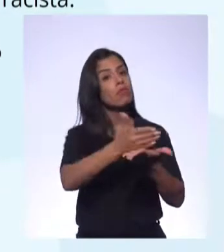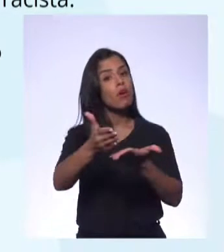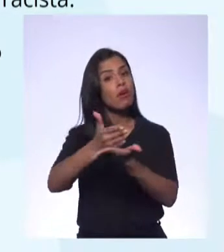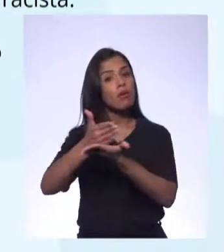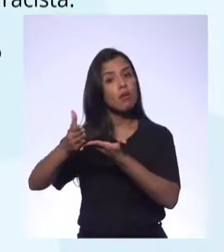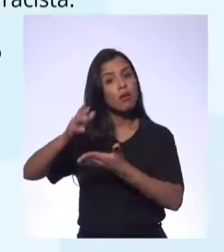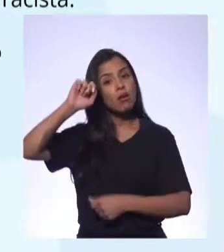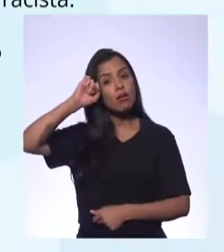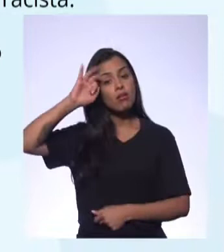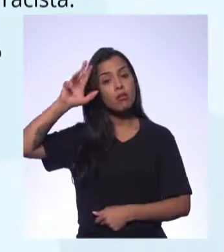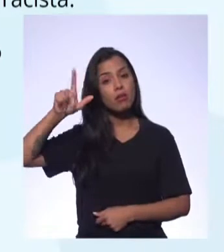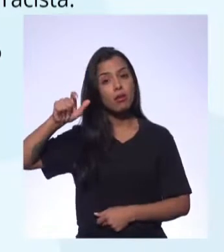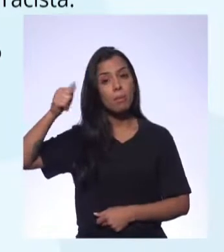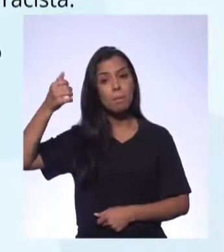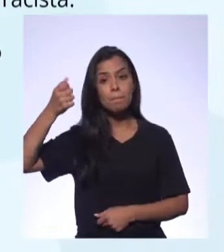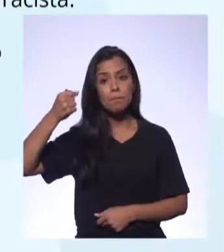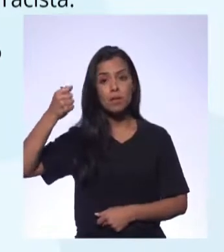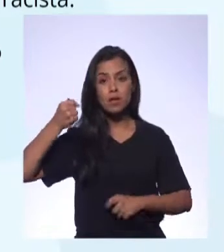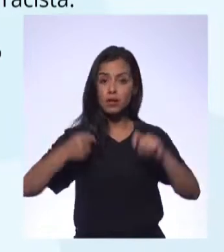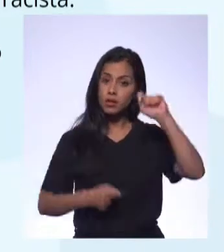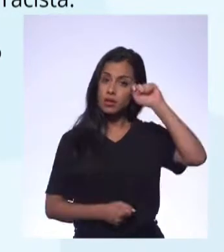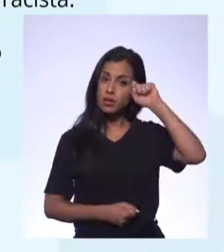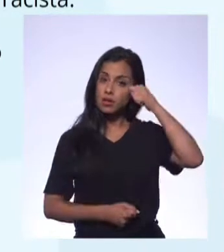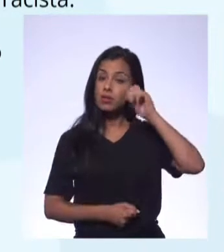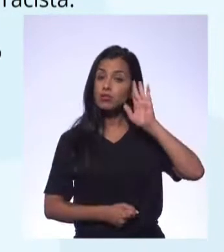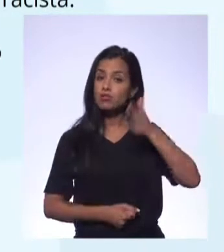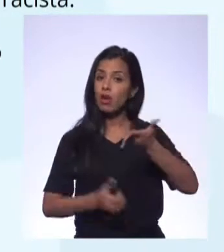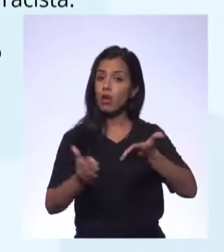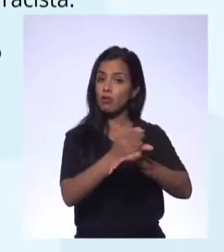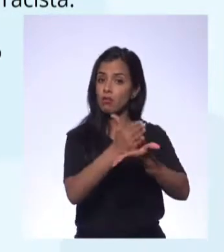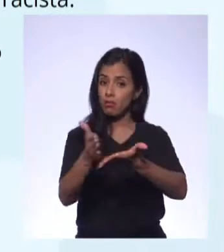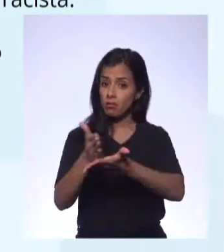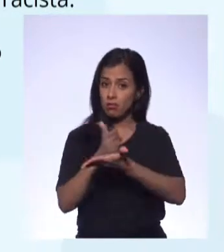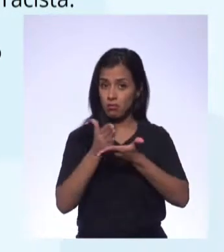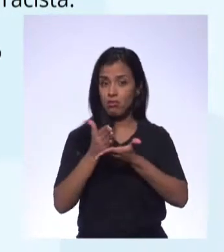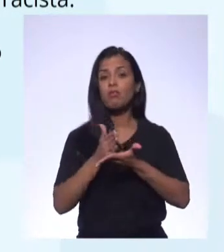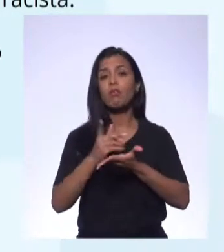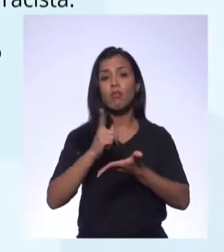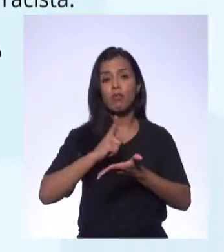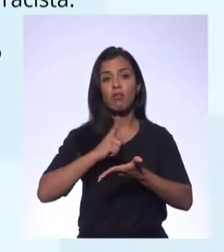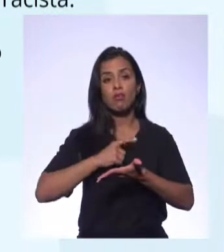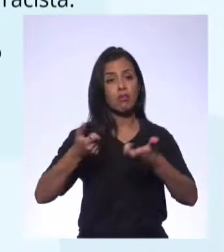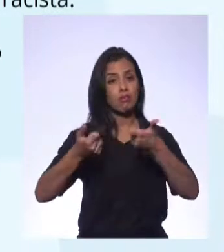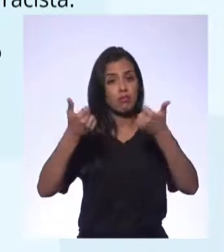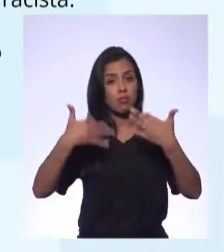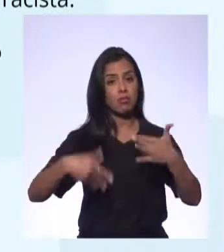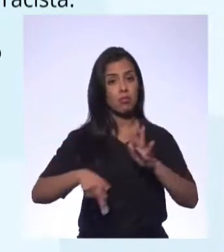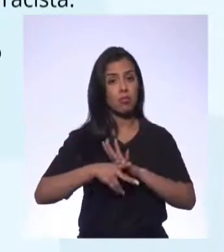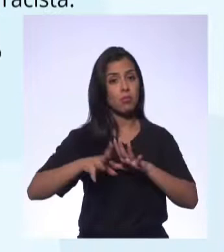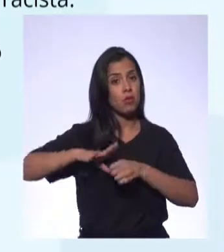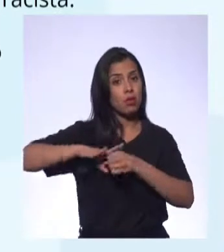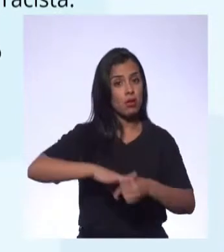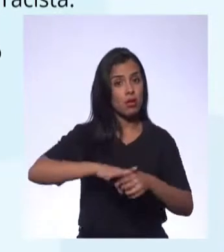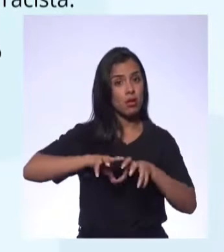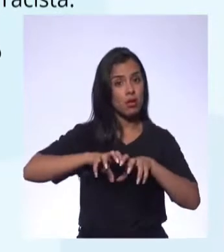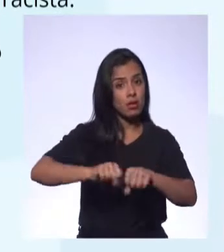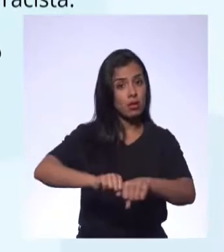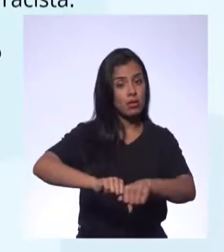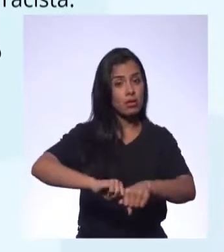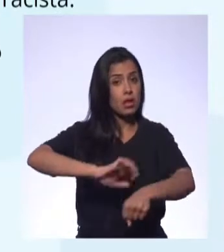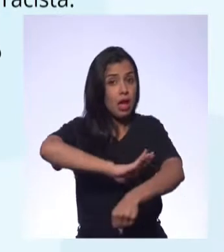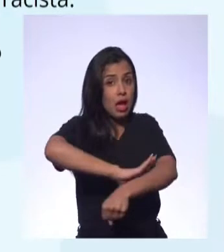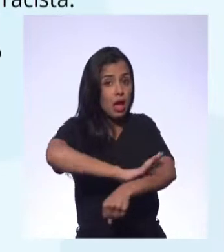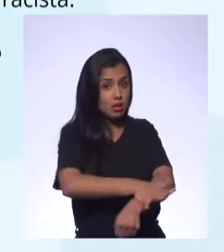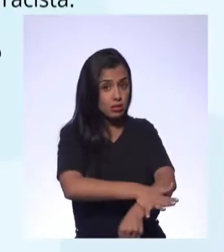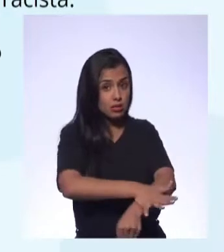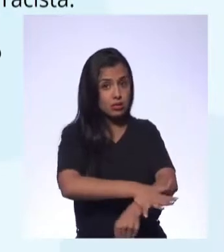África branca e a África negra já é uma denominação que reproduz um discurso colonialista e racista.